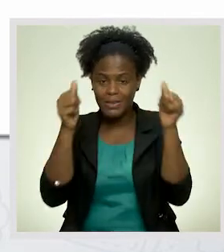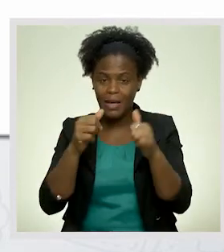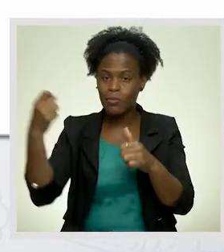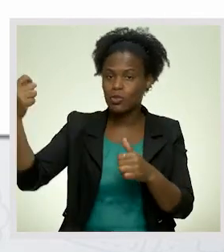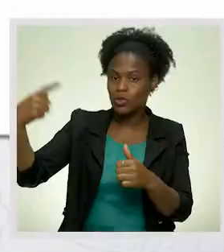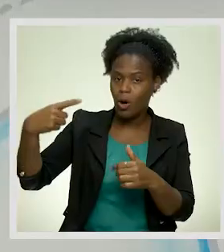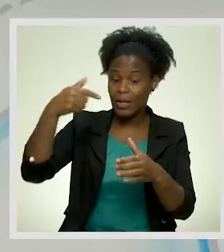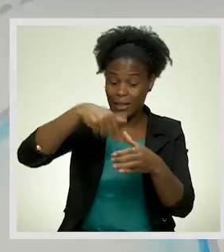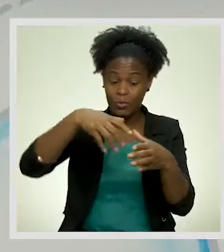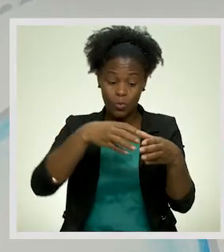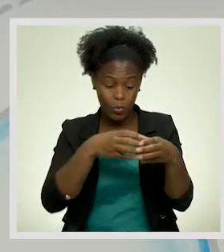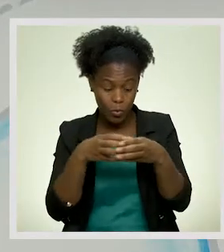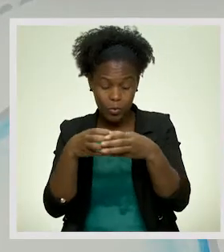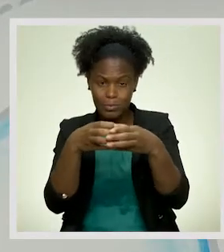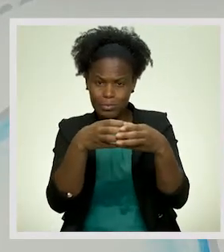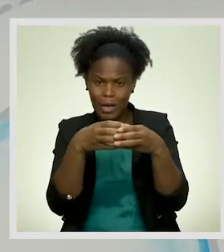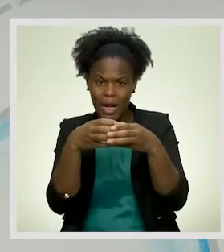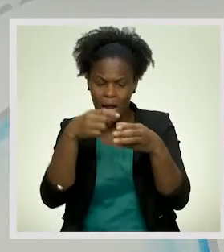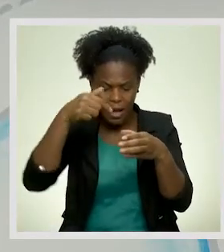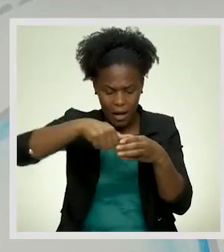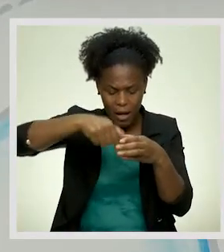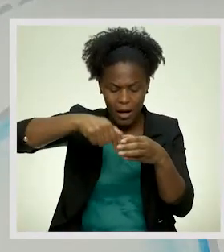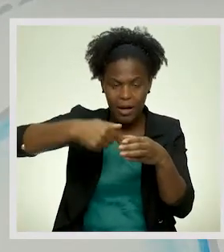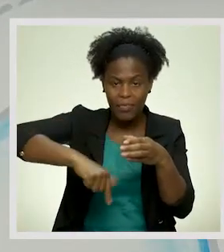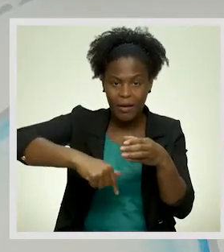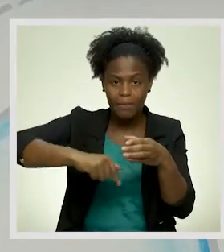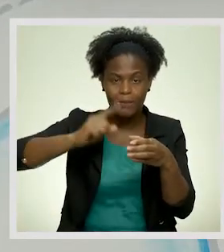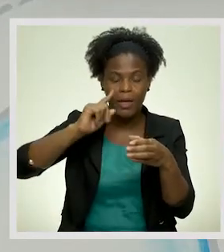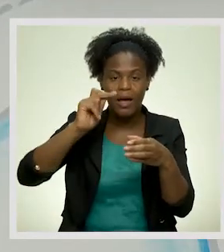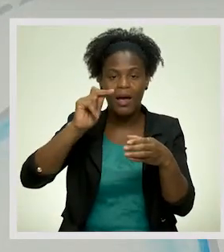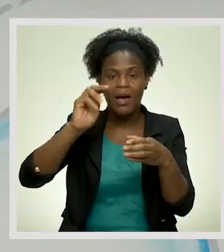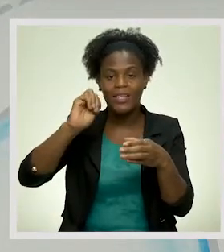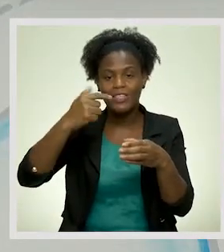Dentro deste grupo, nós encontramos os asteroides,